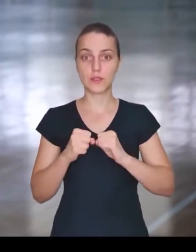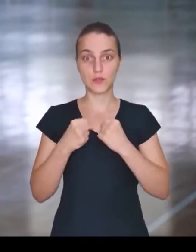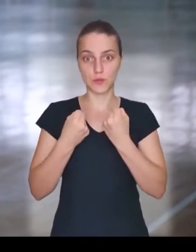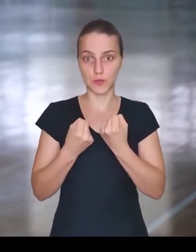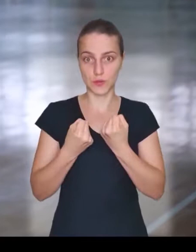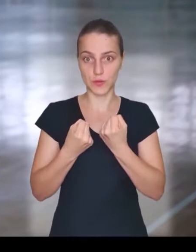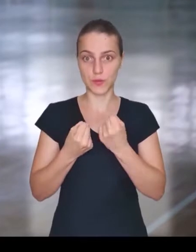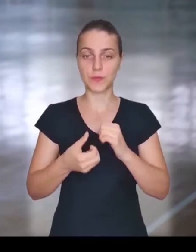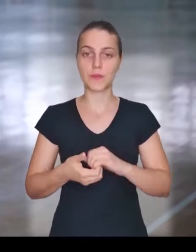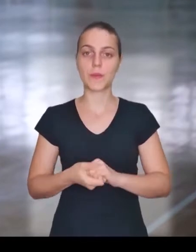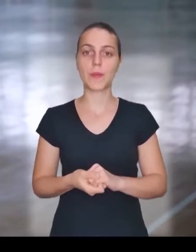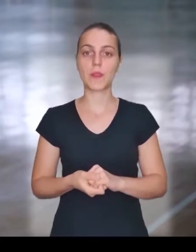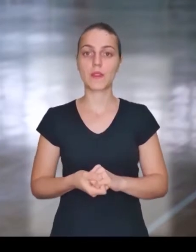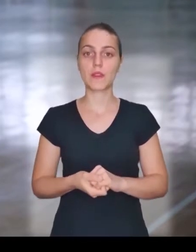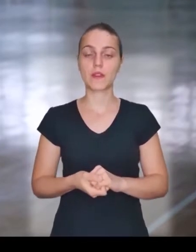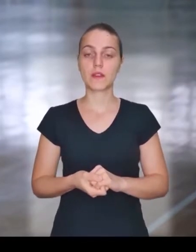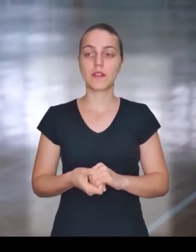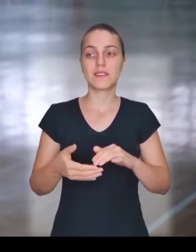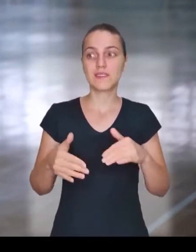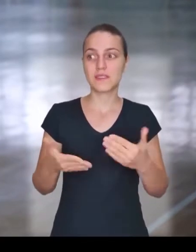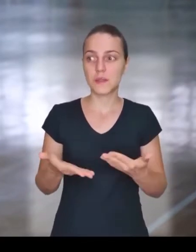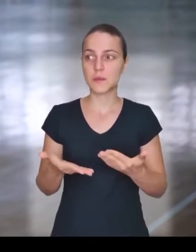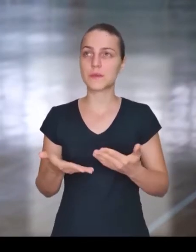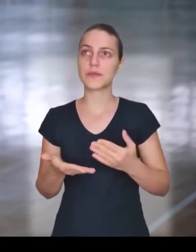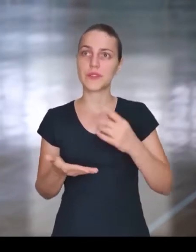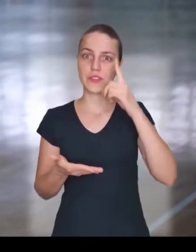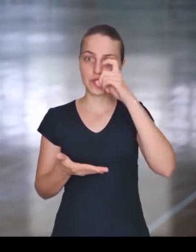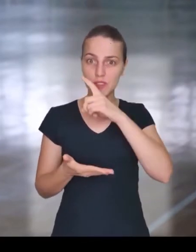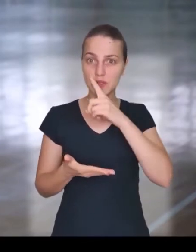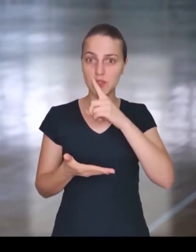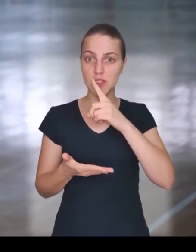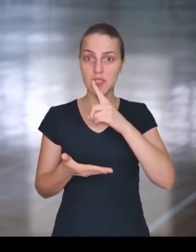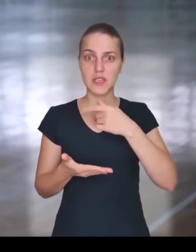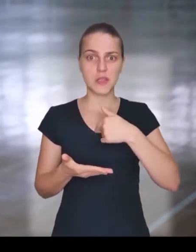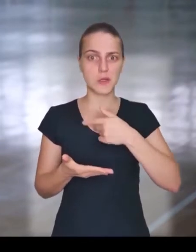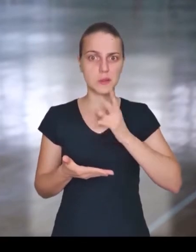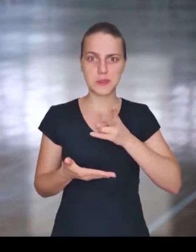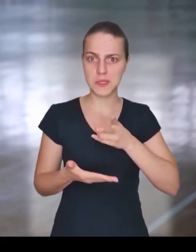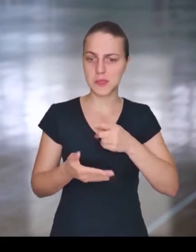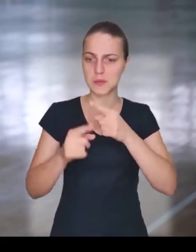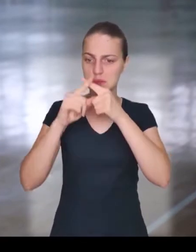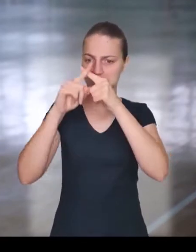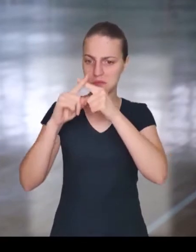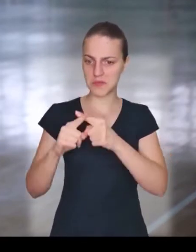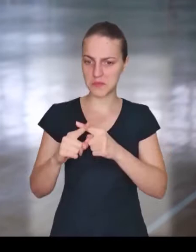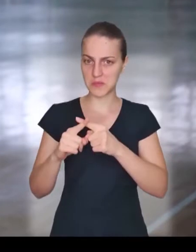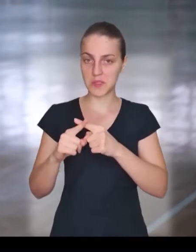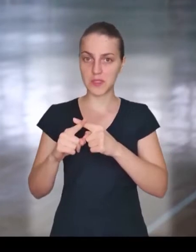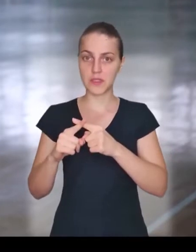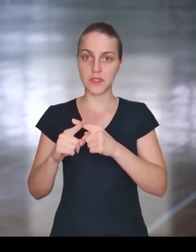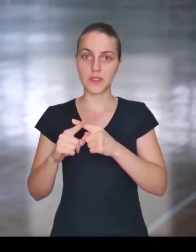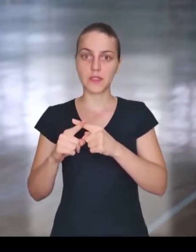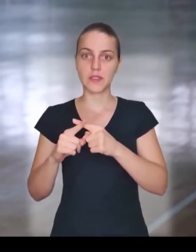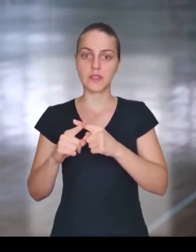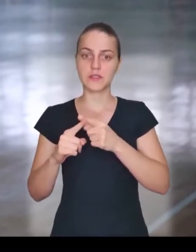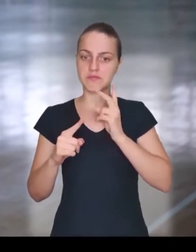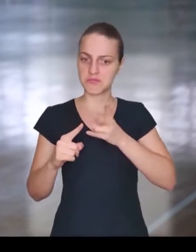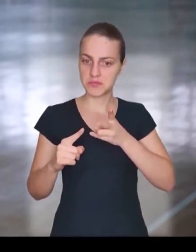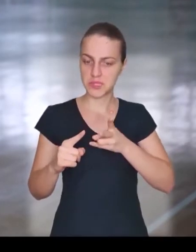fui cortado de uma competição até hoje da seleção, por não estar bem fisicamente, por um descuido